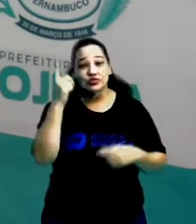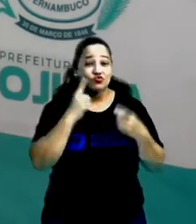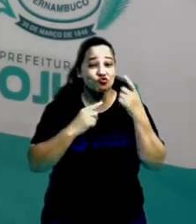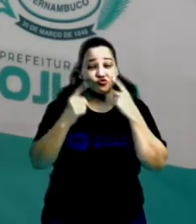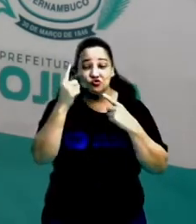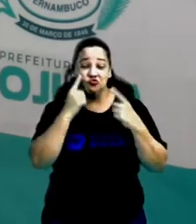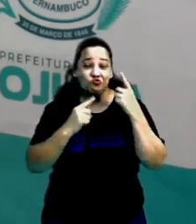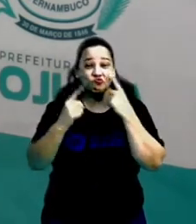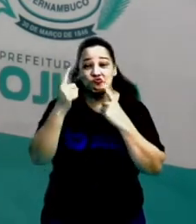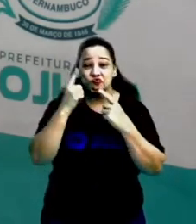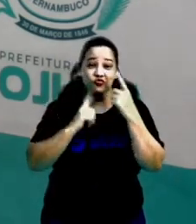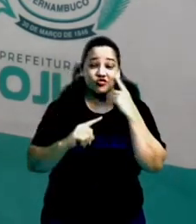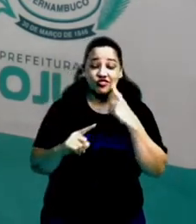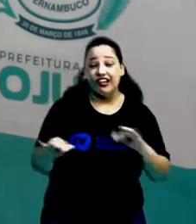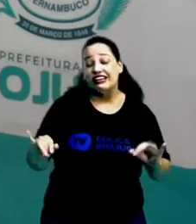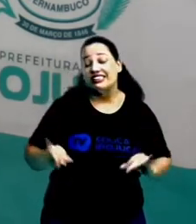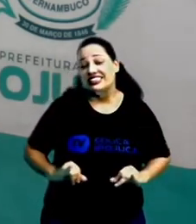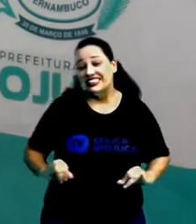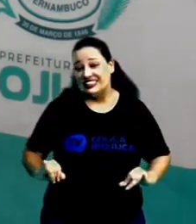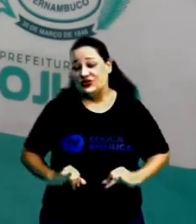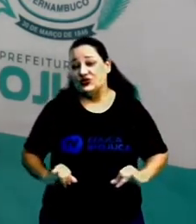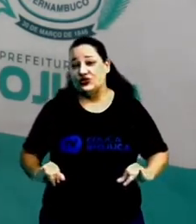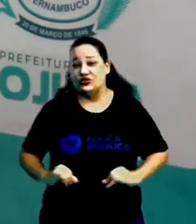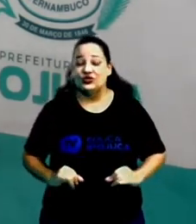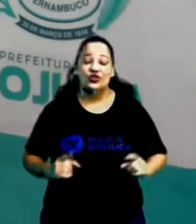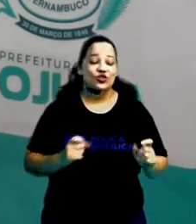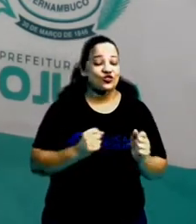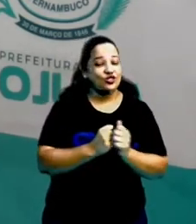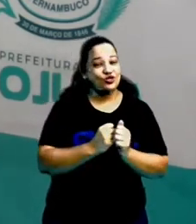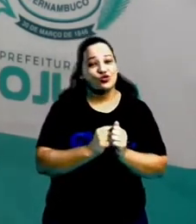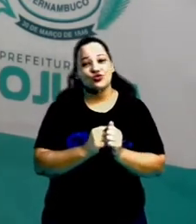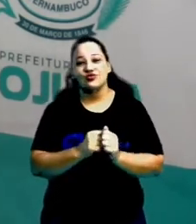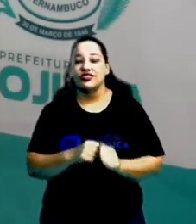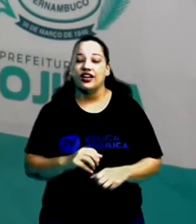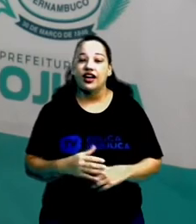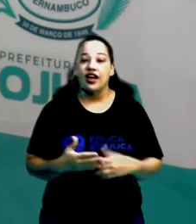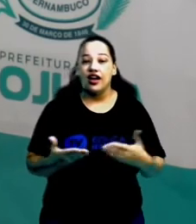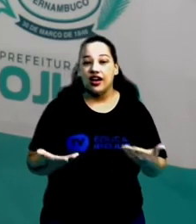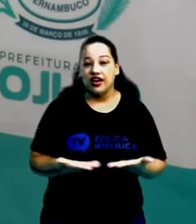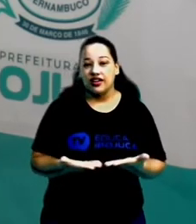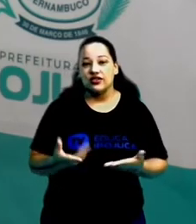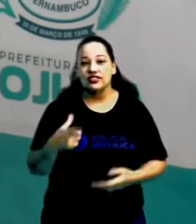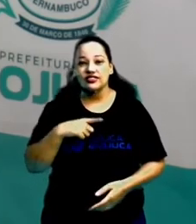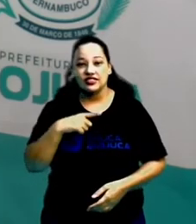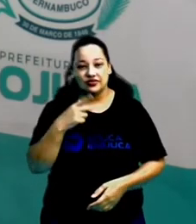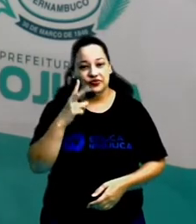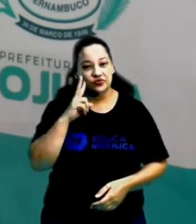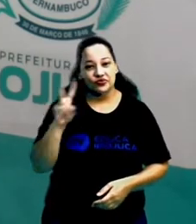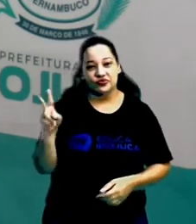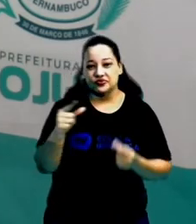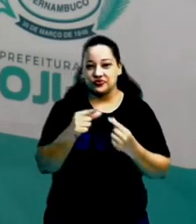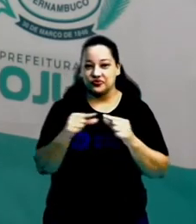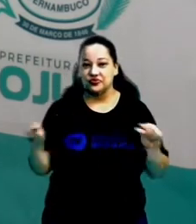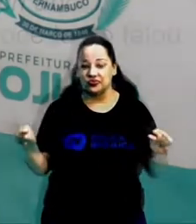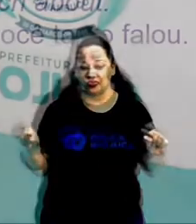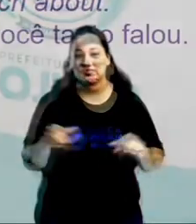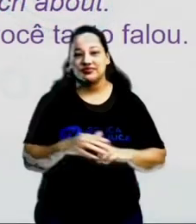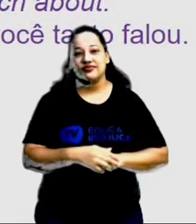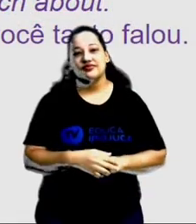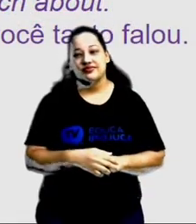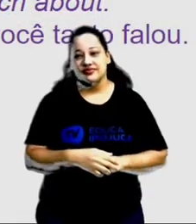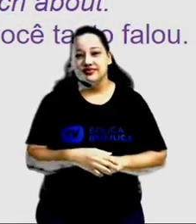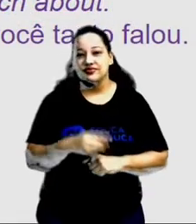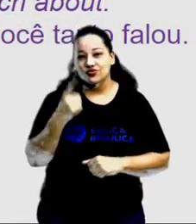Que você aí sofra junto com o protagonista. Então nós temos aqui, We saw that Netflix new drama